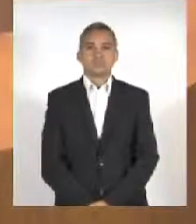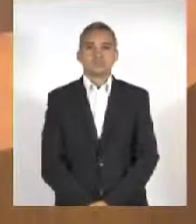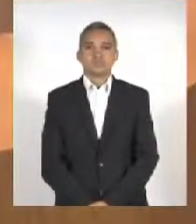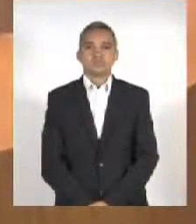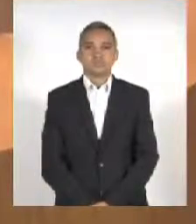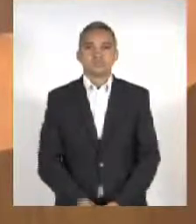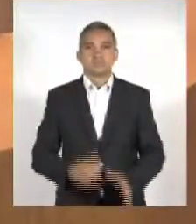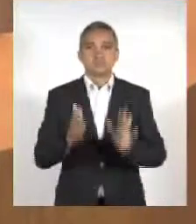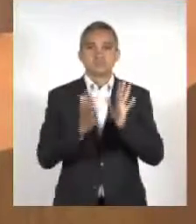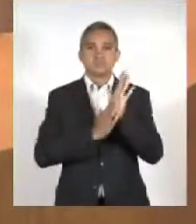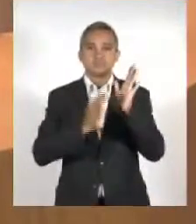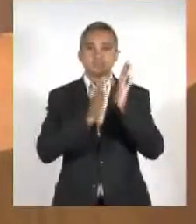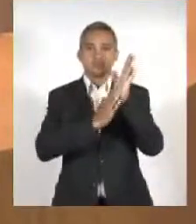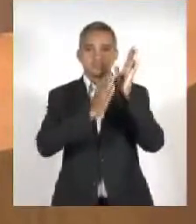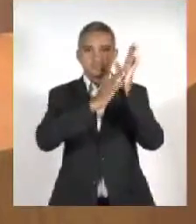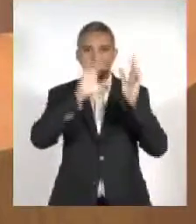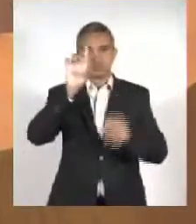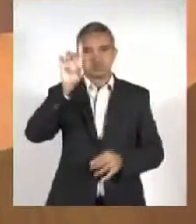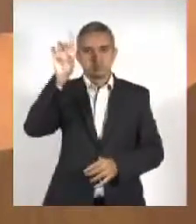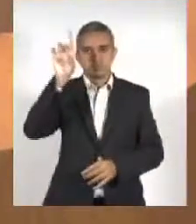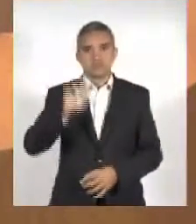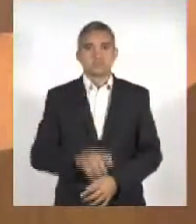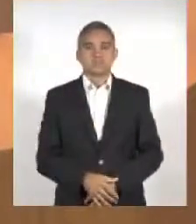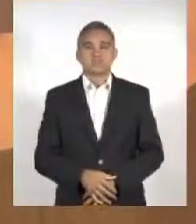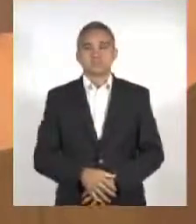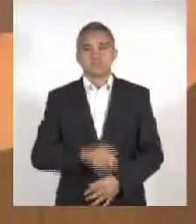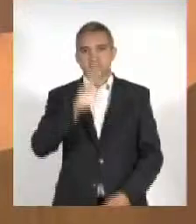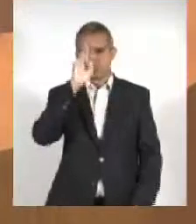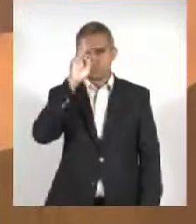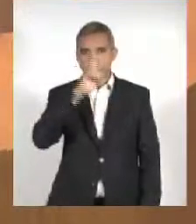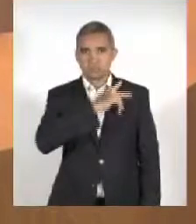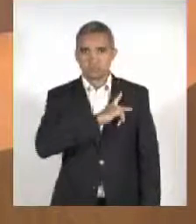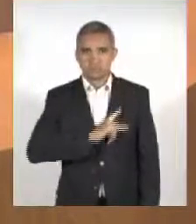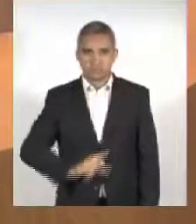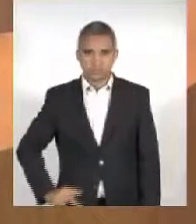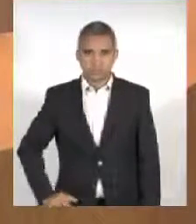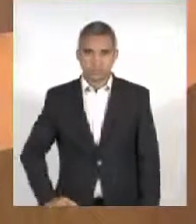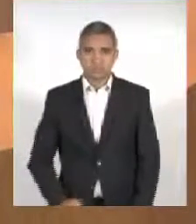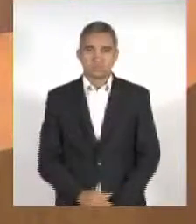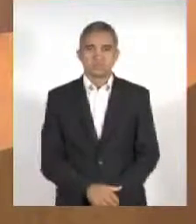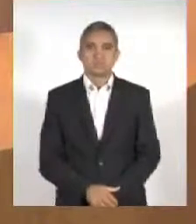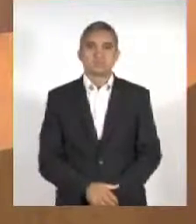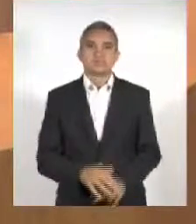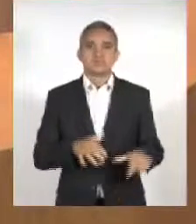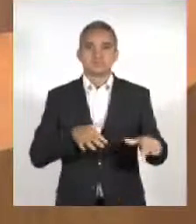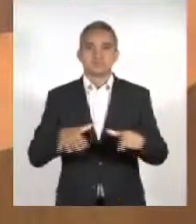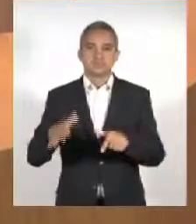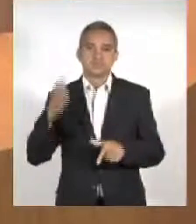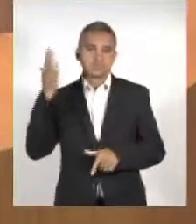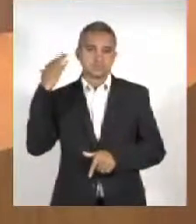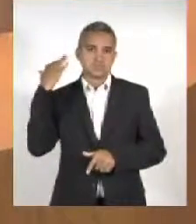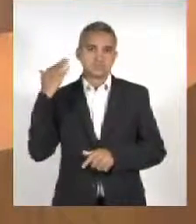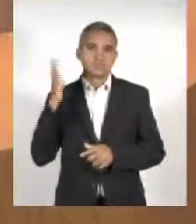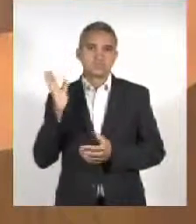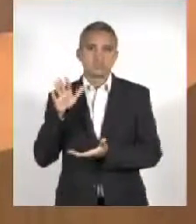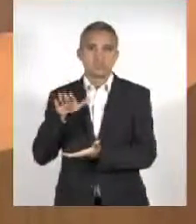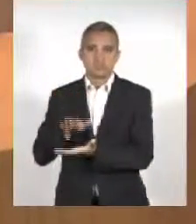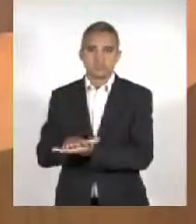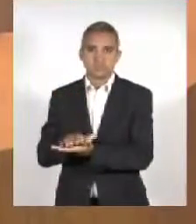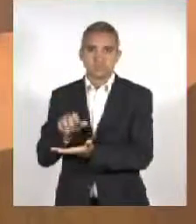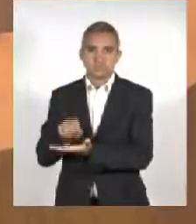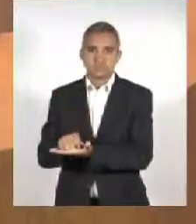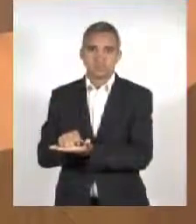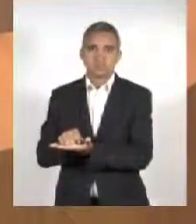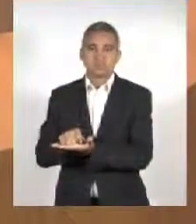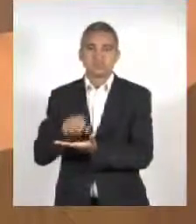Deus seja louvado. Senhor presidente, na semana passada nós protocolamos 5 indicações